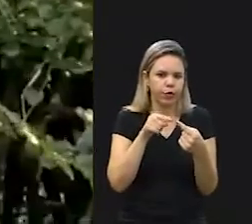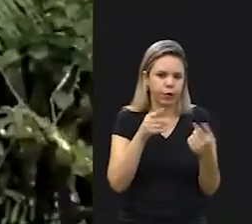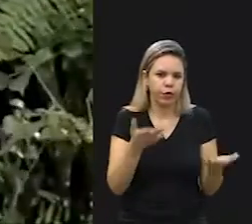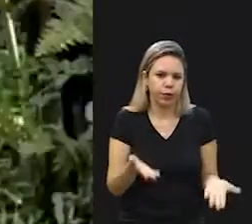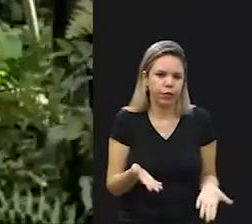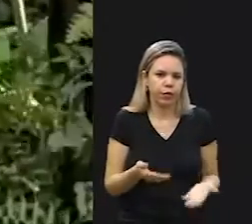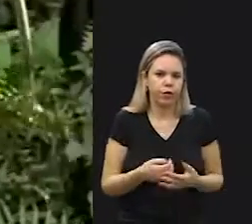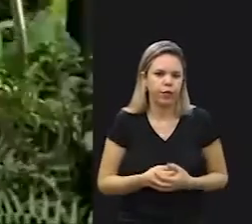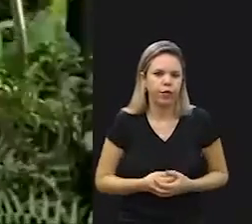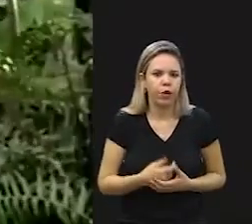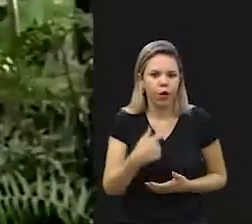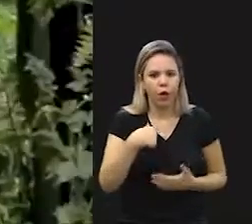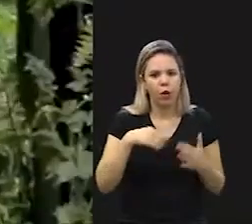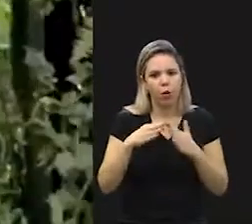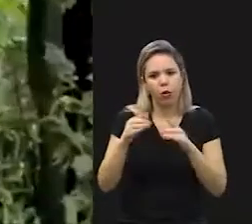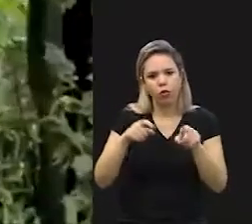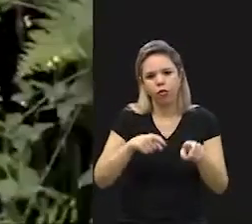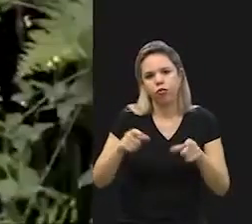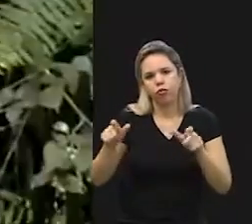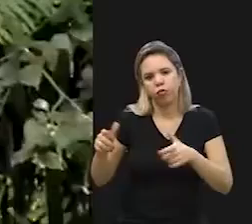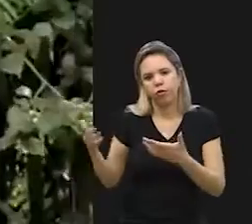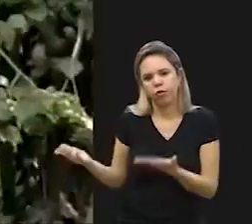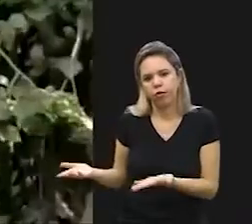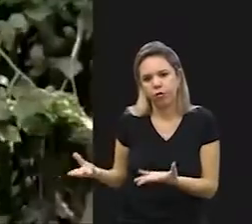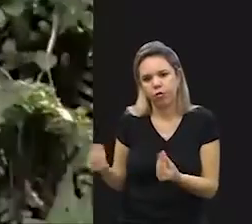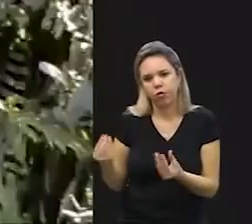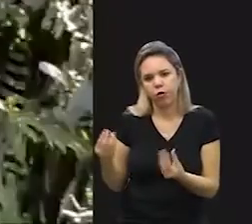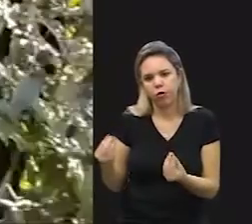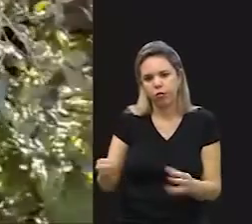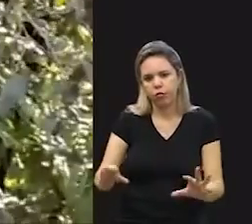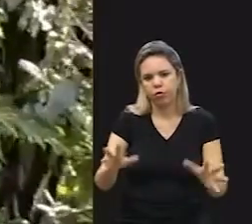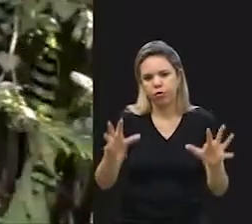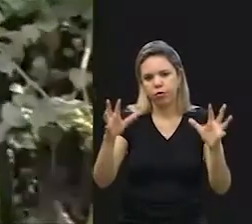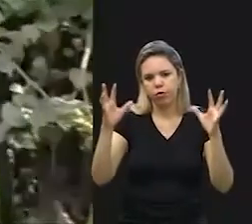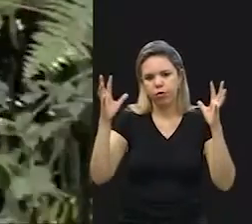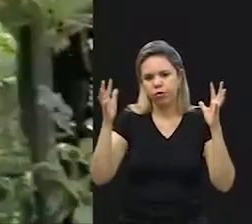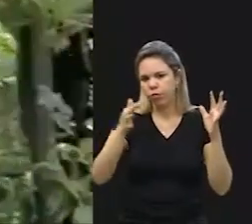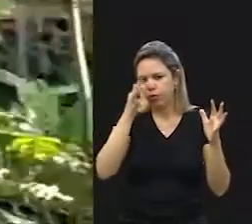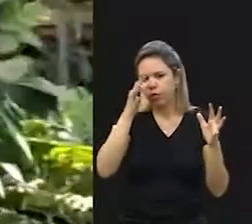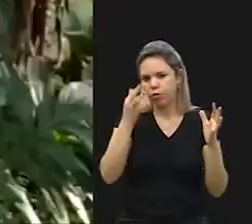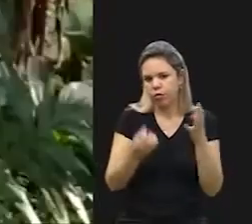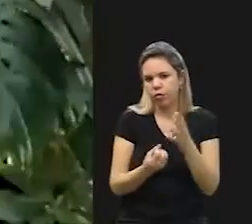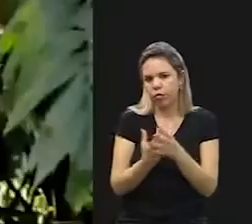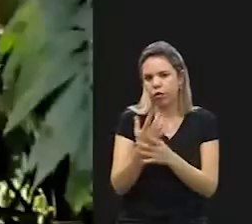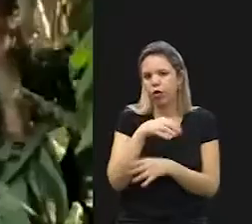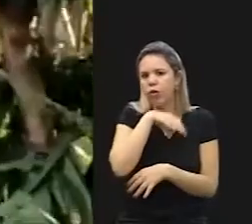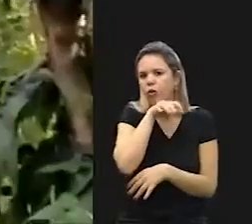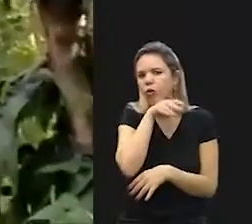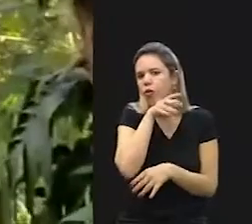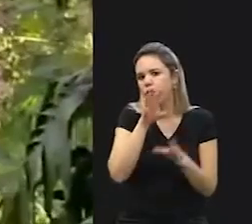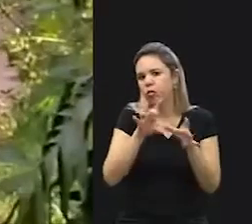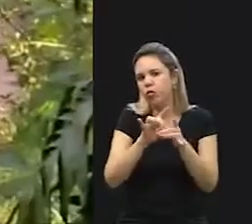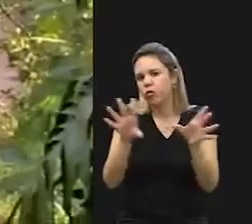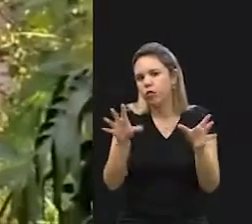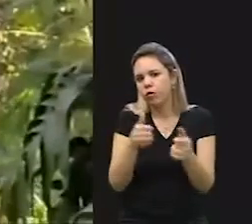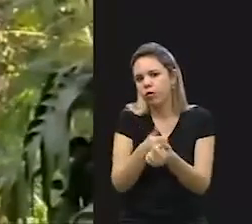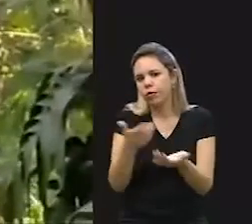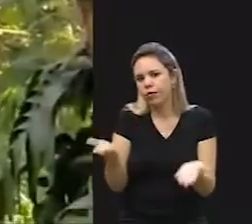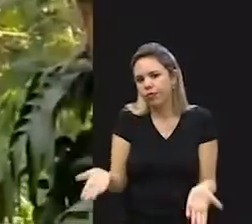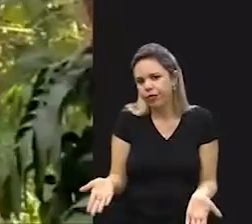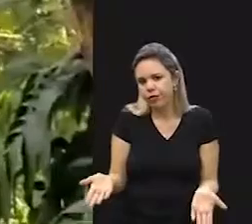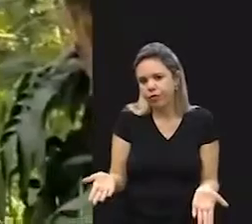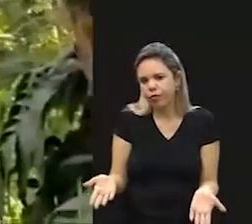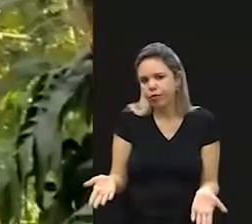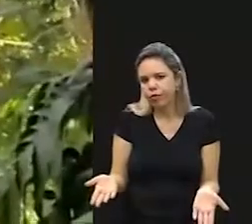isso. E eu moro numa chácara com bastante vegetação, com bastante bicho aqui próximo, né? É